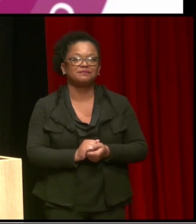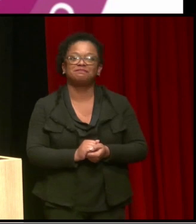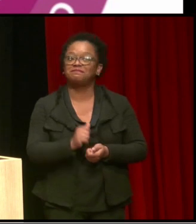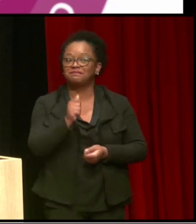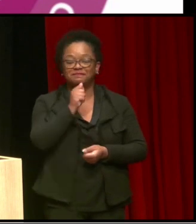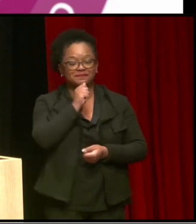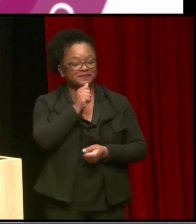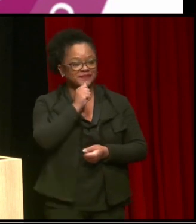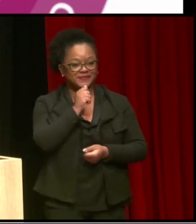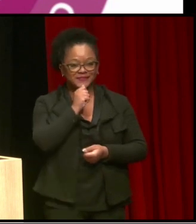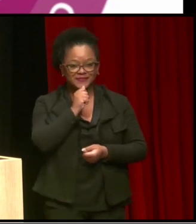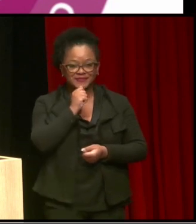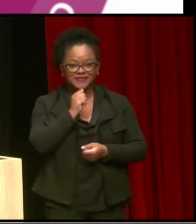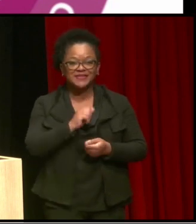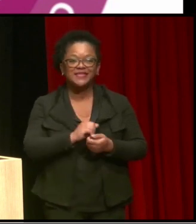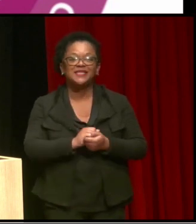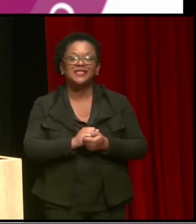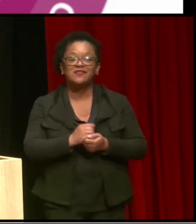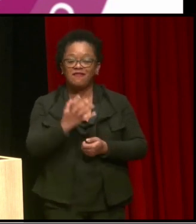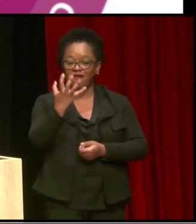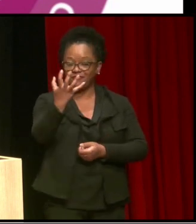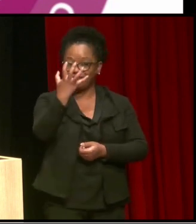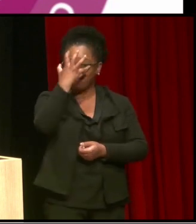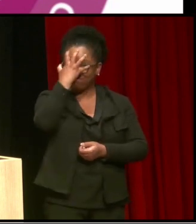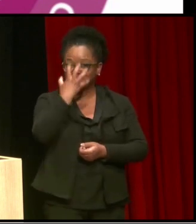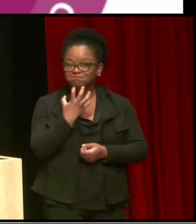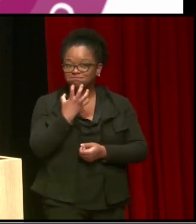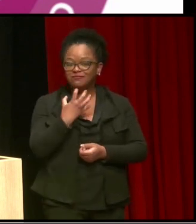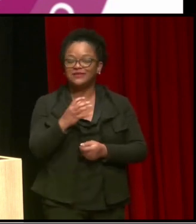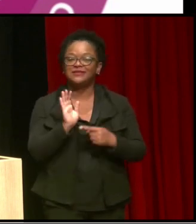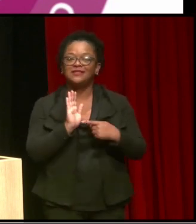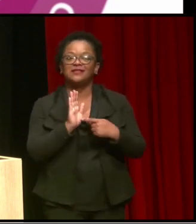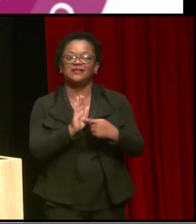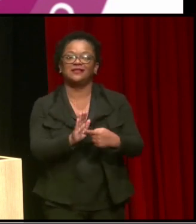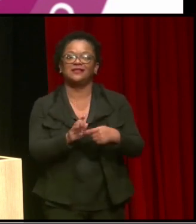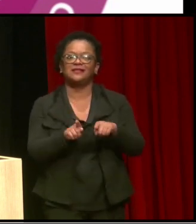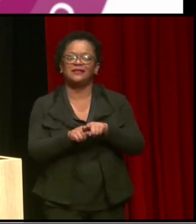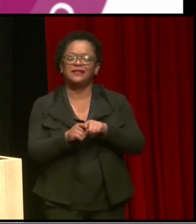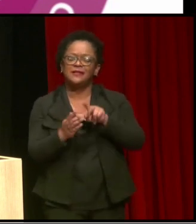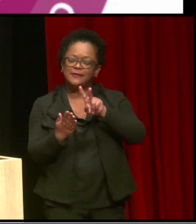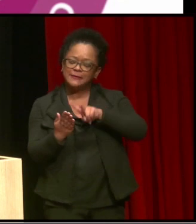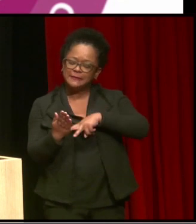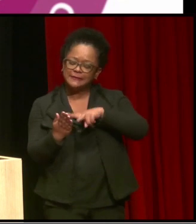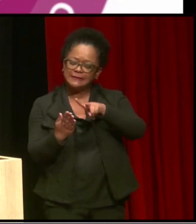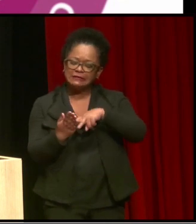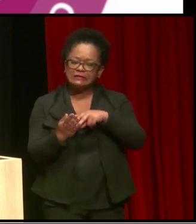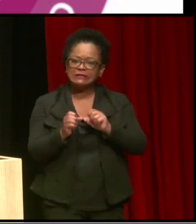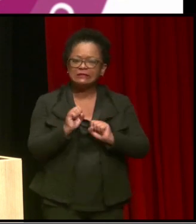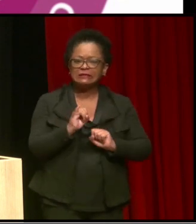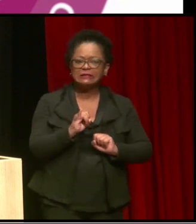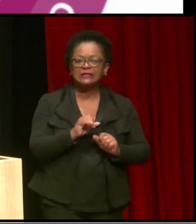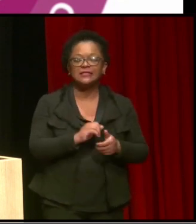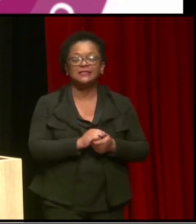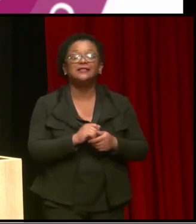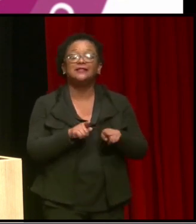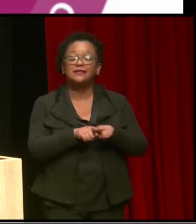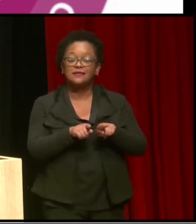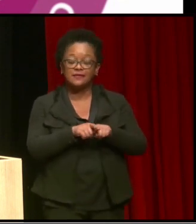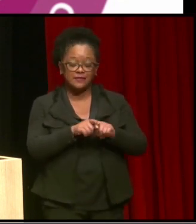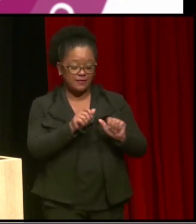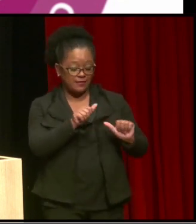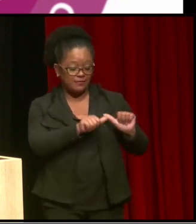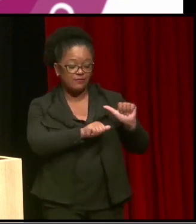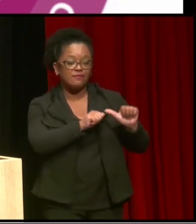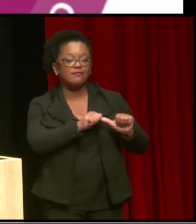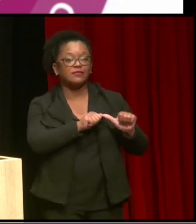Ainda não, falta a credibilidade. A leitura implica em mudança da mente da pessoa. A